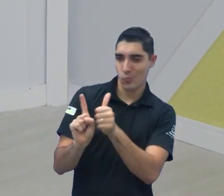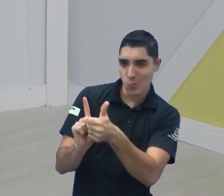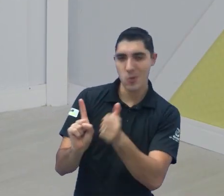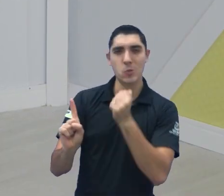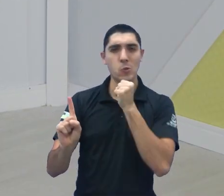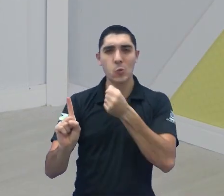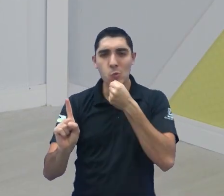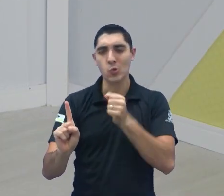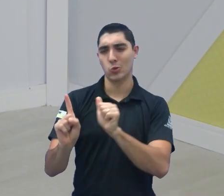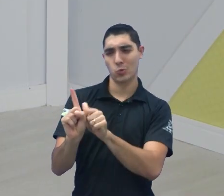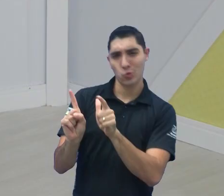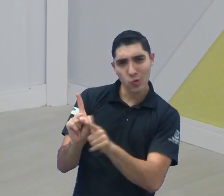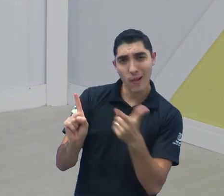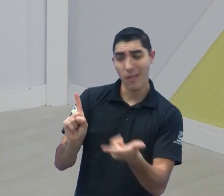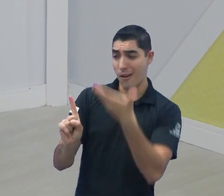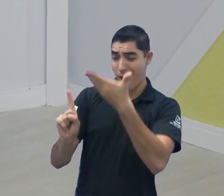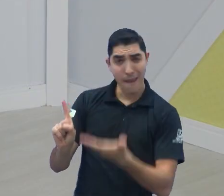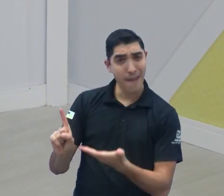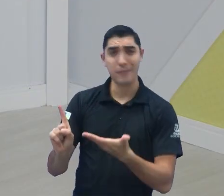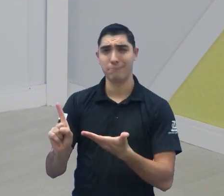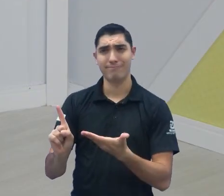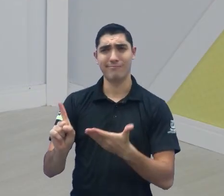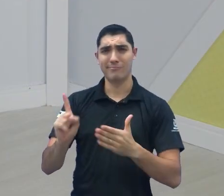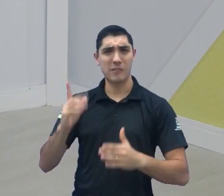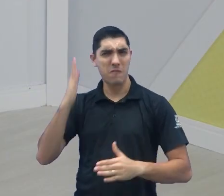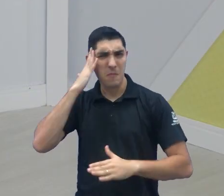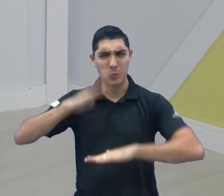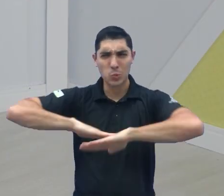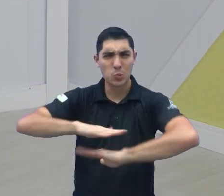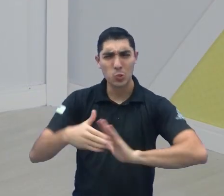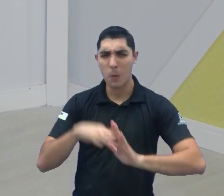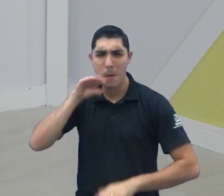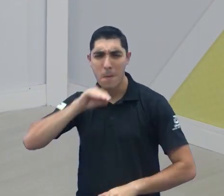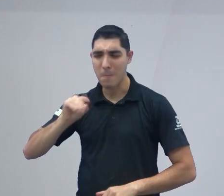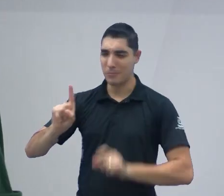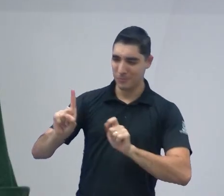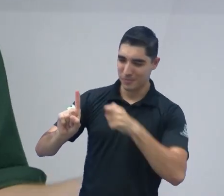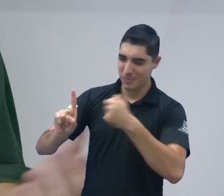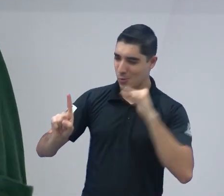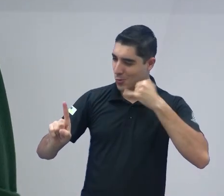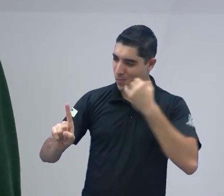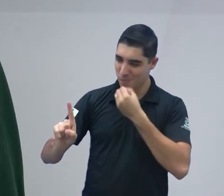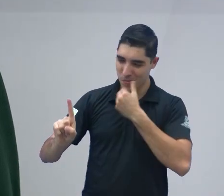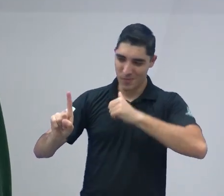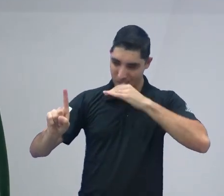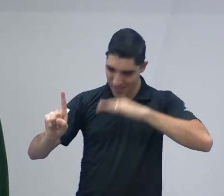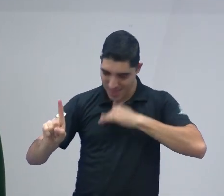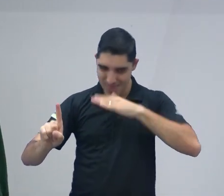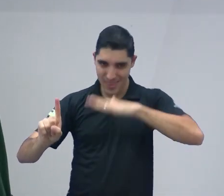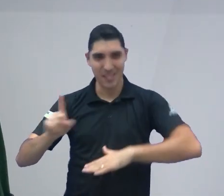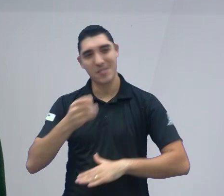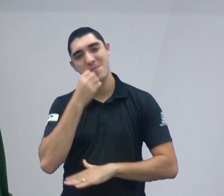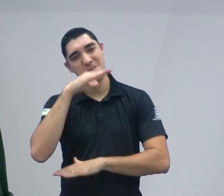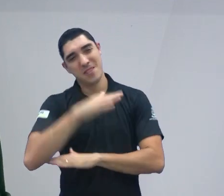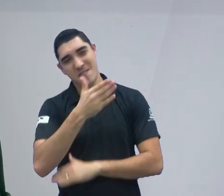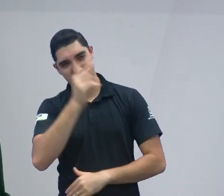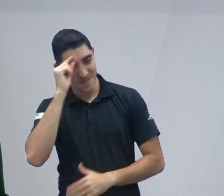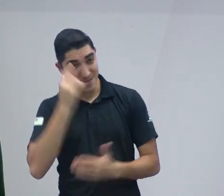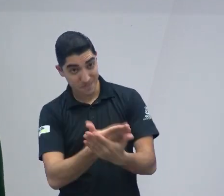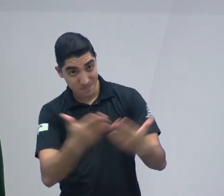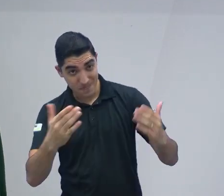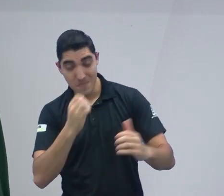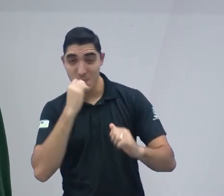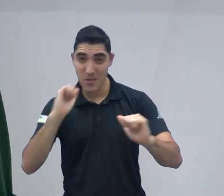esportivo, narrador, homem faz de tudo. O nosso querido João Delfino. Tudo bem, João? Boa tarde. Tudo bem, Vieira. Boa tarde para você, para todo mundo que acompanha o